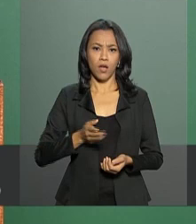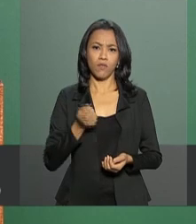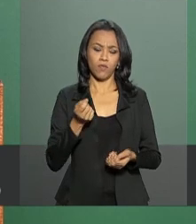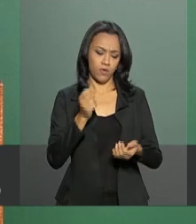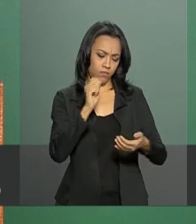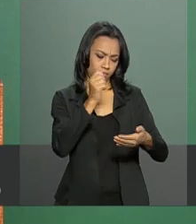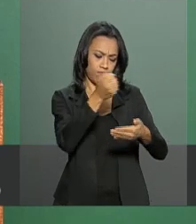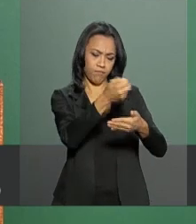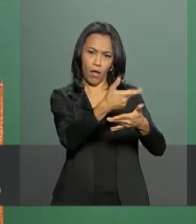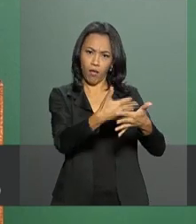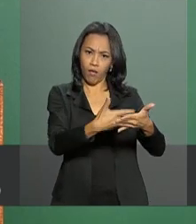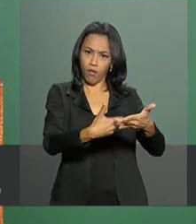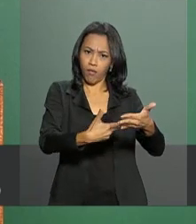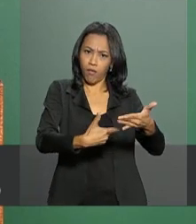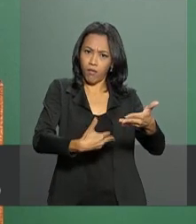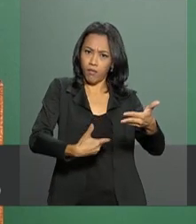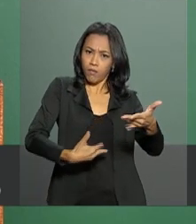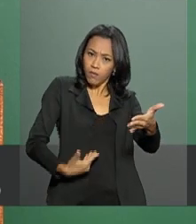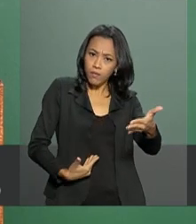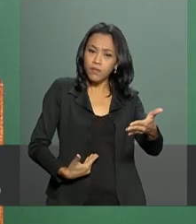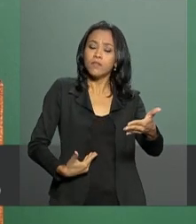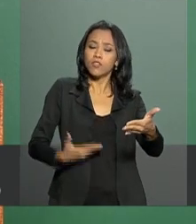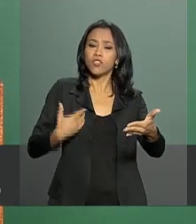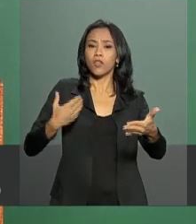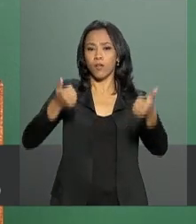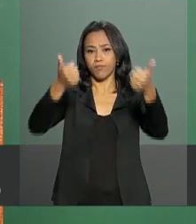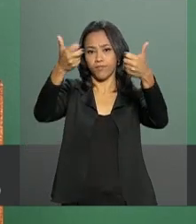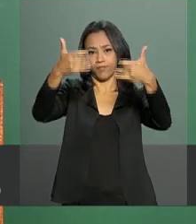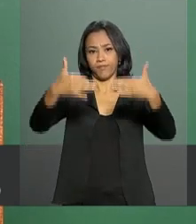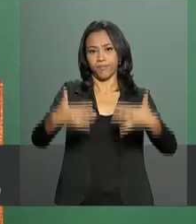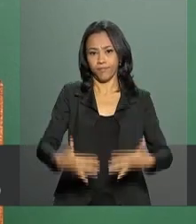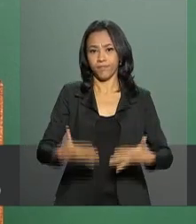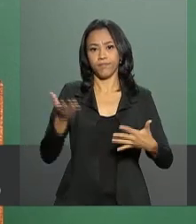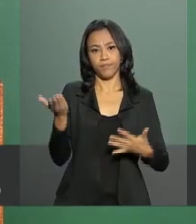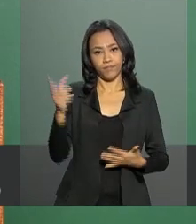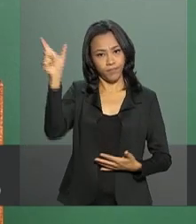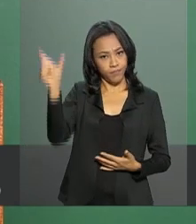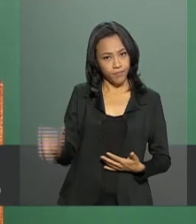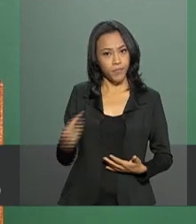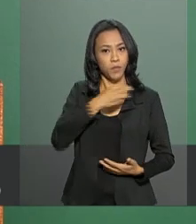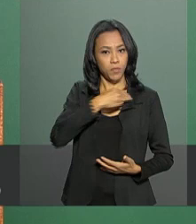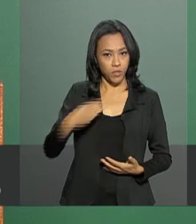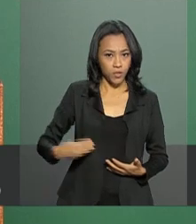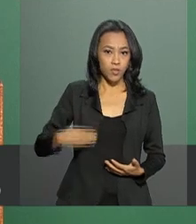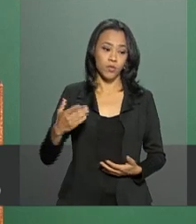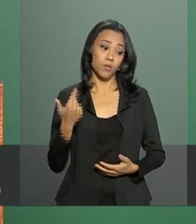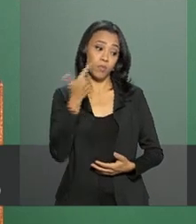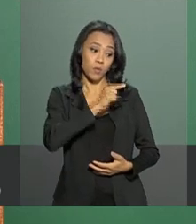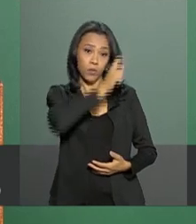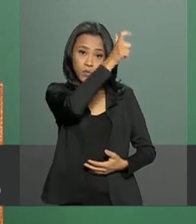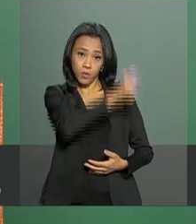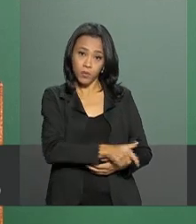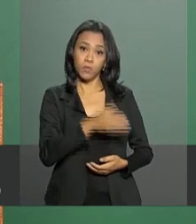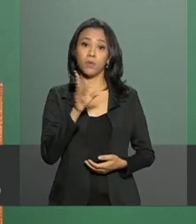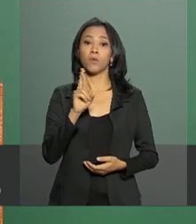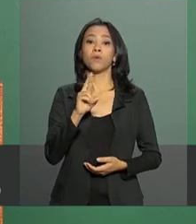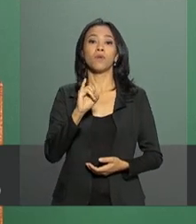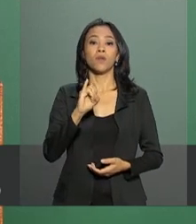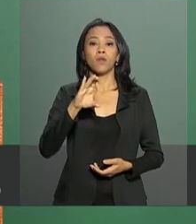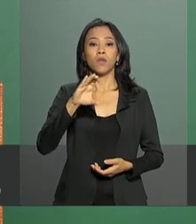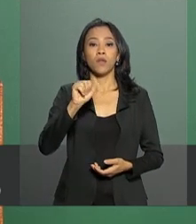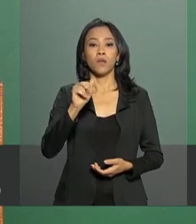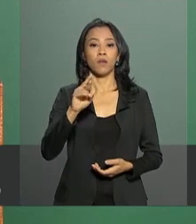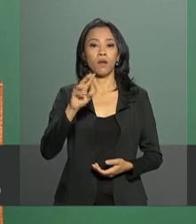aqui pelo ministro e enaltecidas pelo ricardo paes de barros está revelar